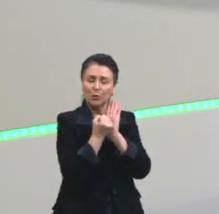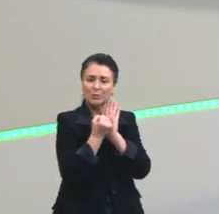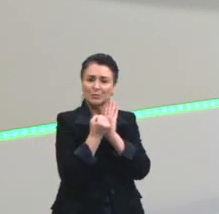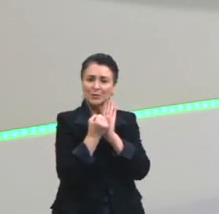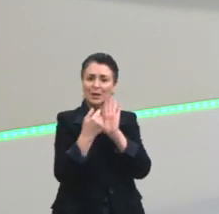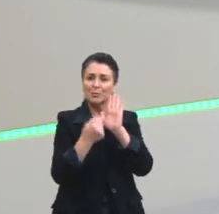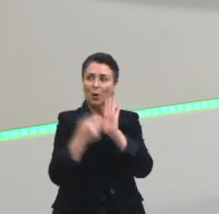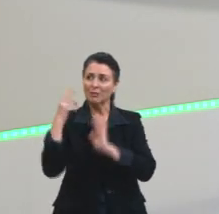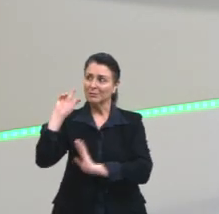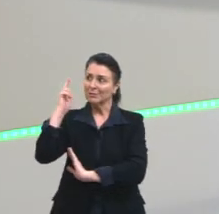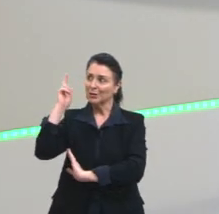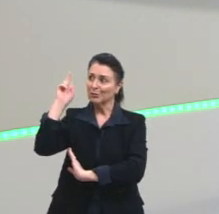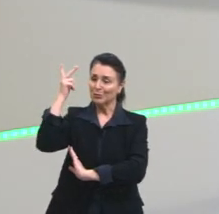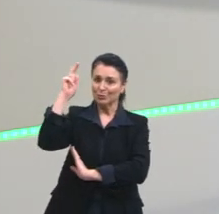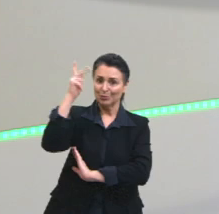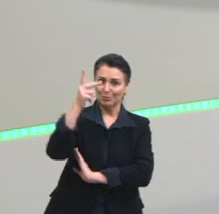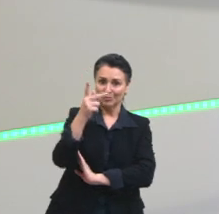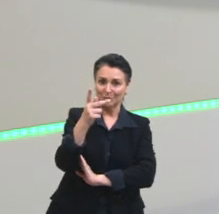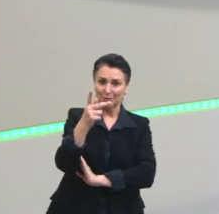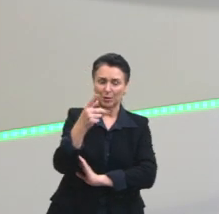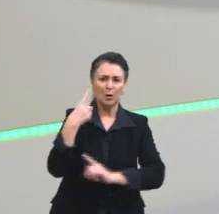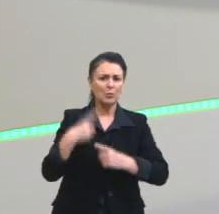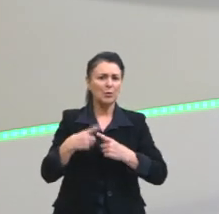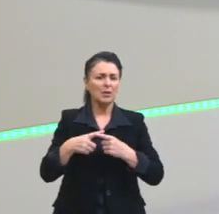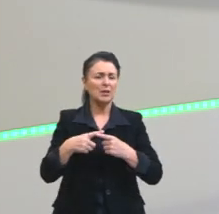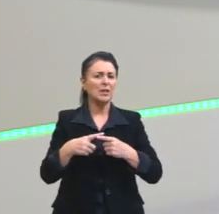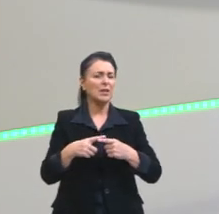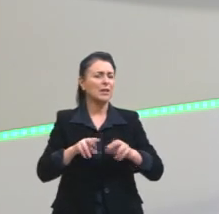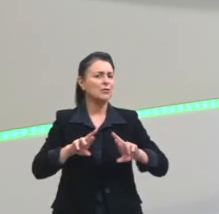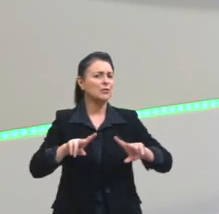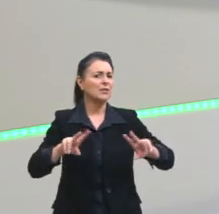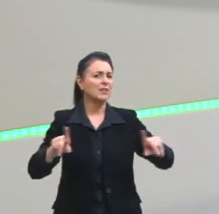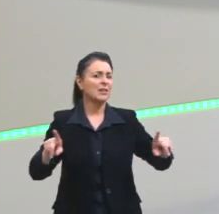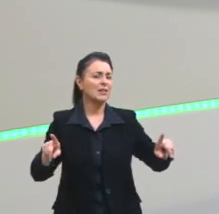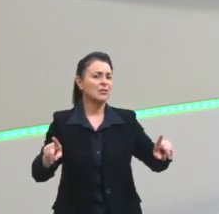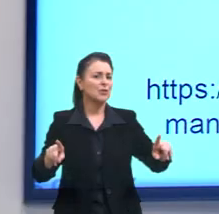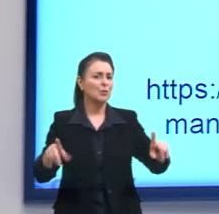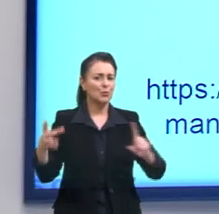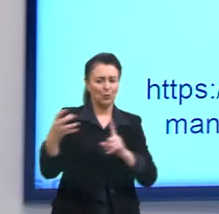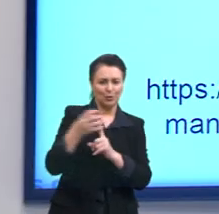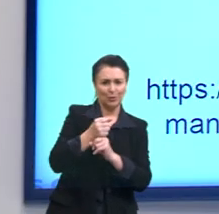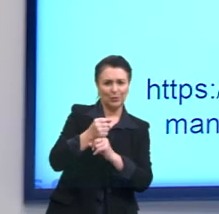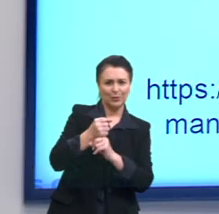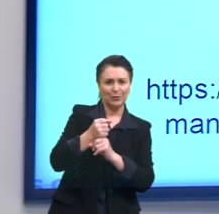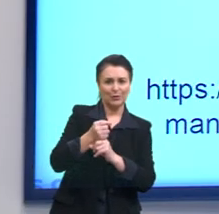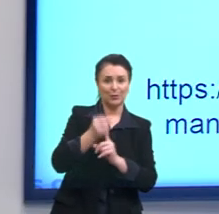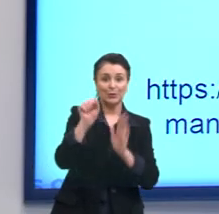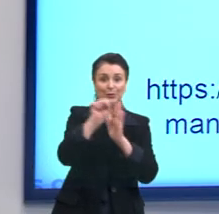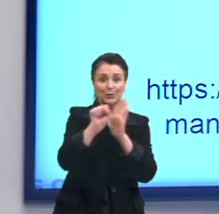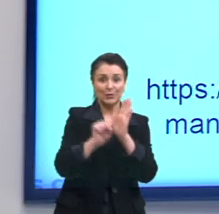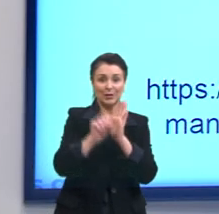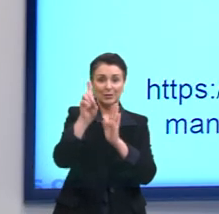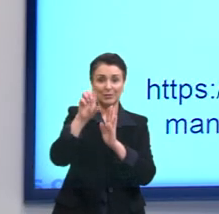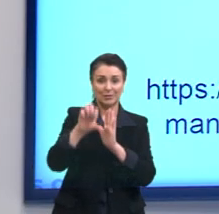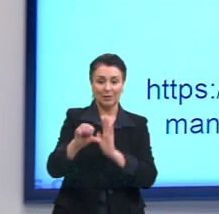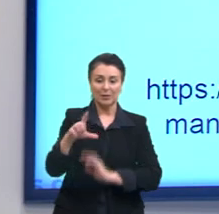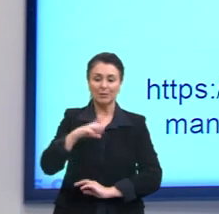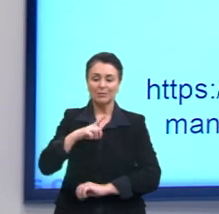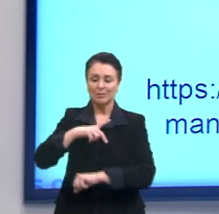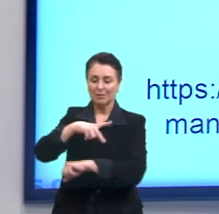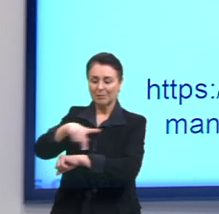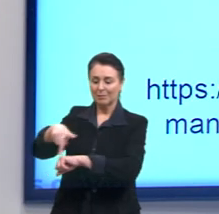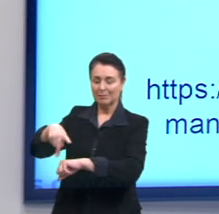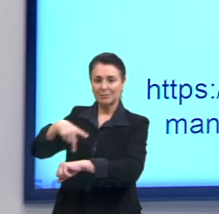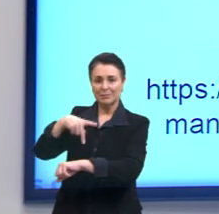mas o que é que tem de diferente então por imperialismo do século 19 no século 19 já existiam países